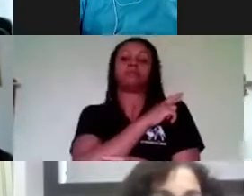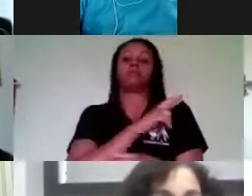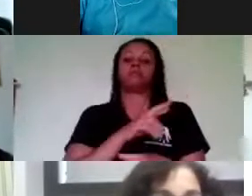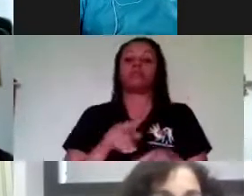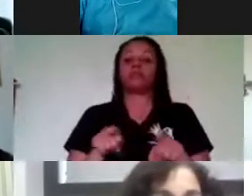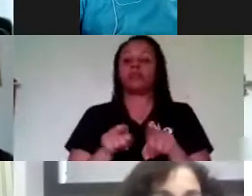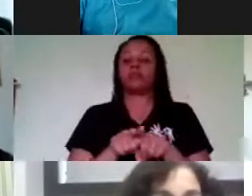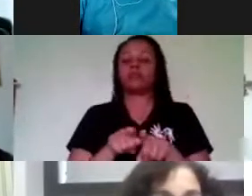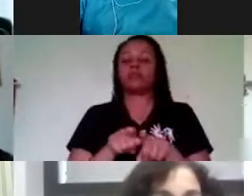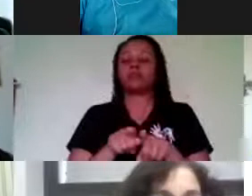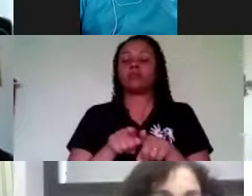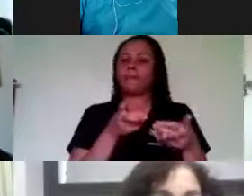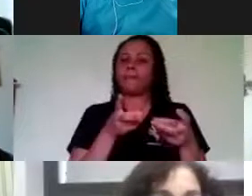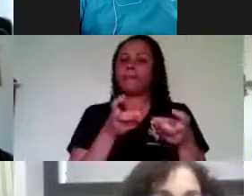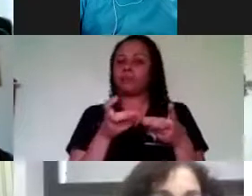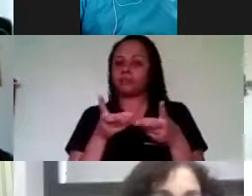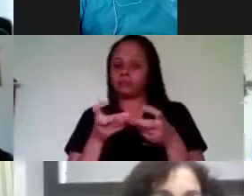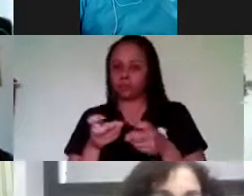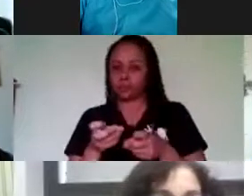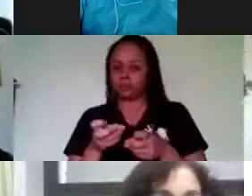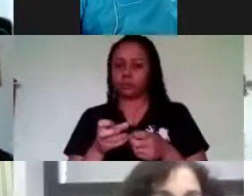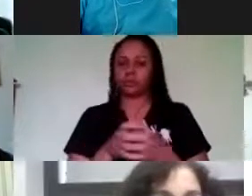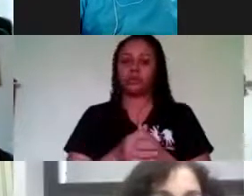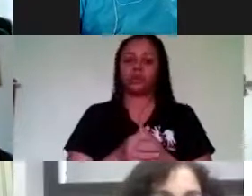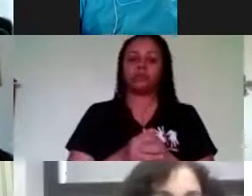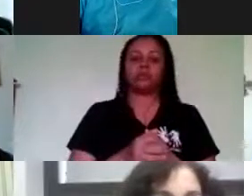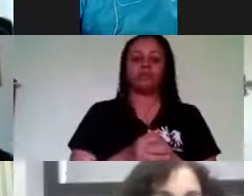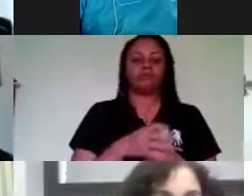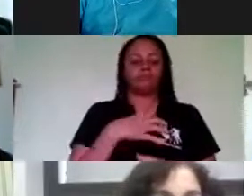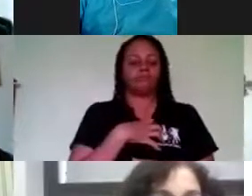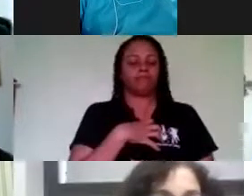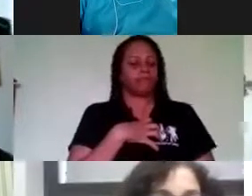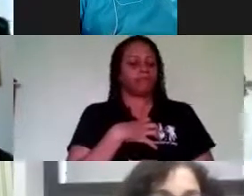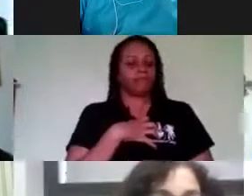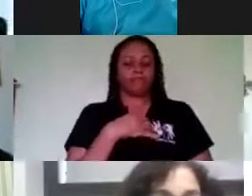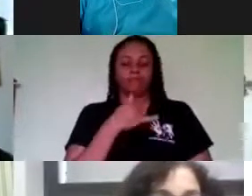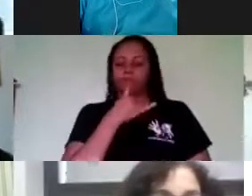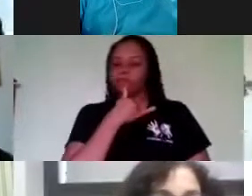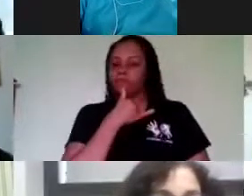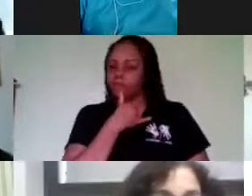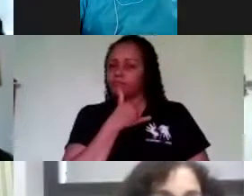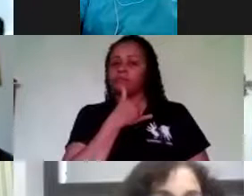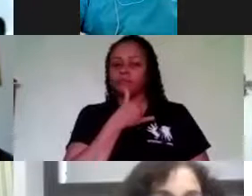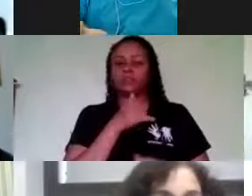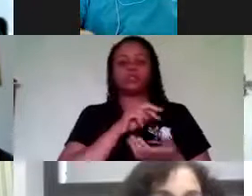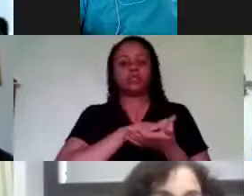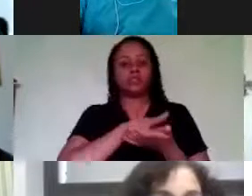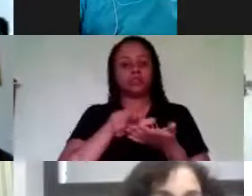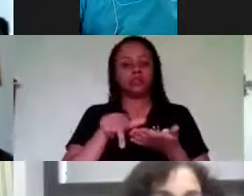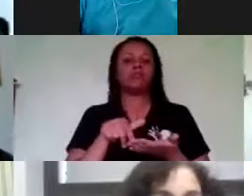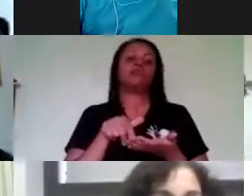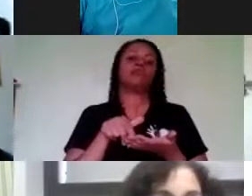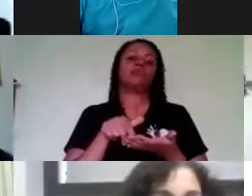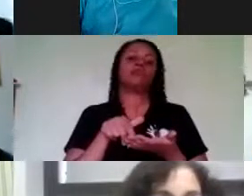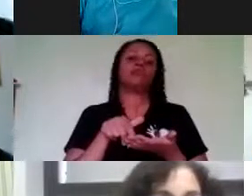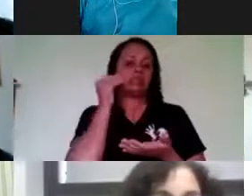também observado, infelizmente, com tristeza, as inúmeras tentativas que este governo, em